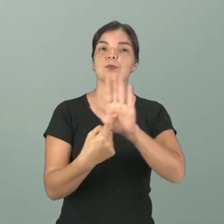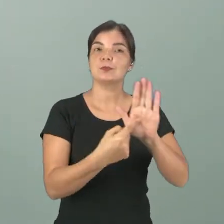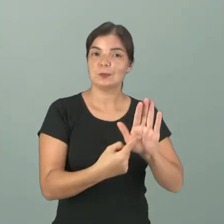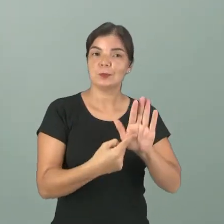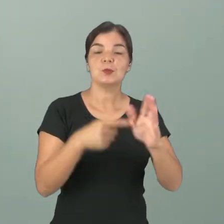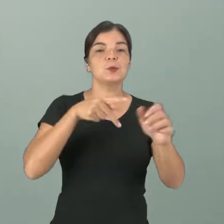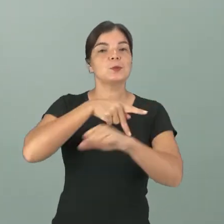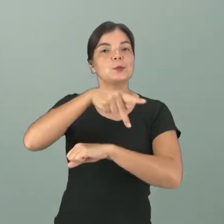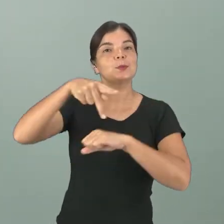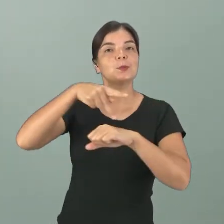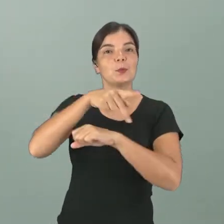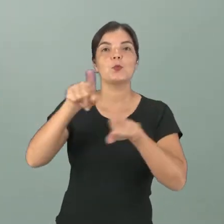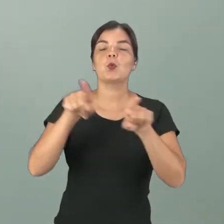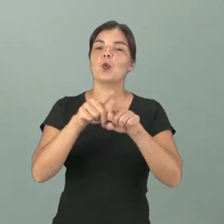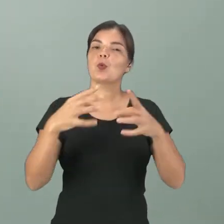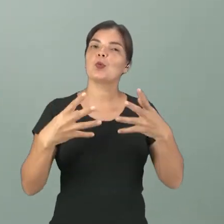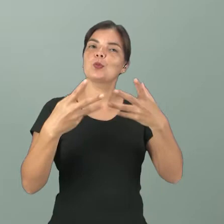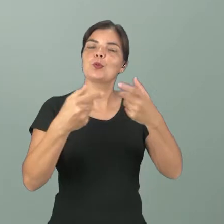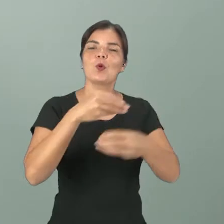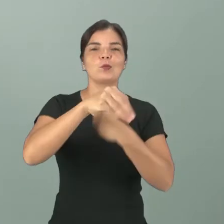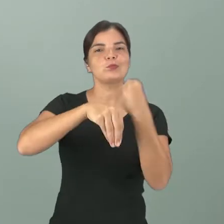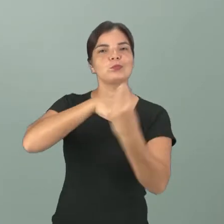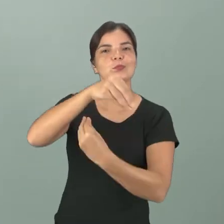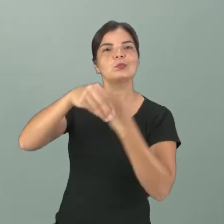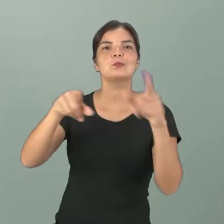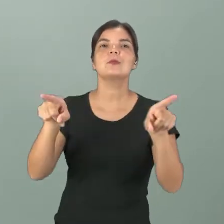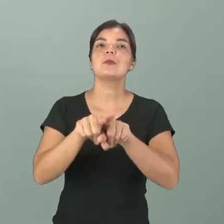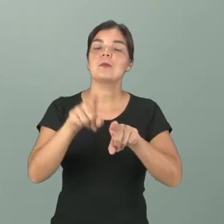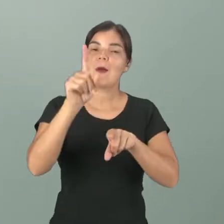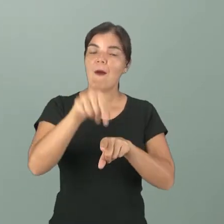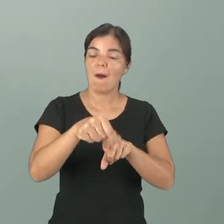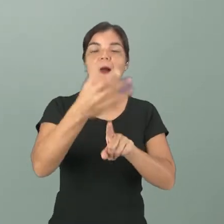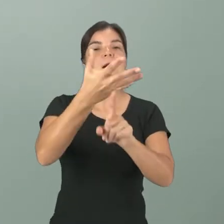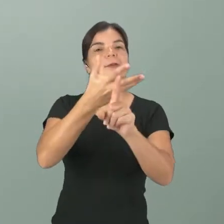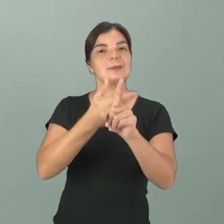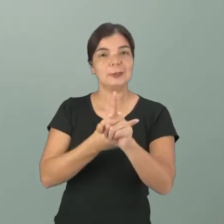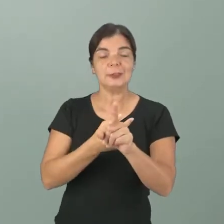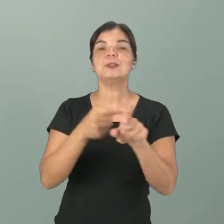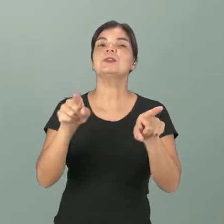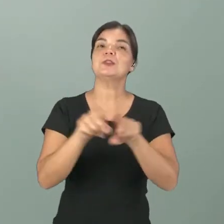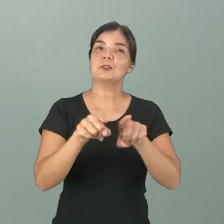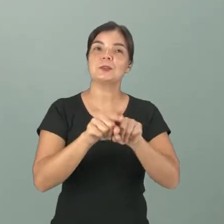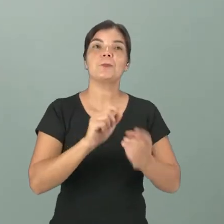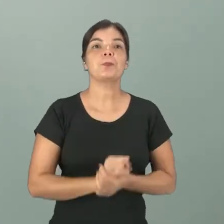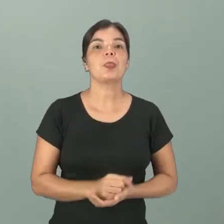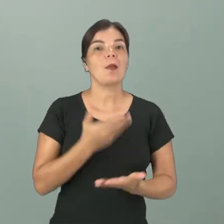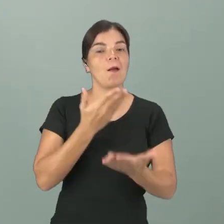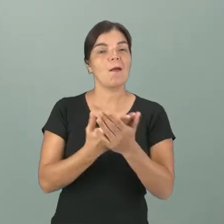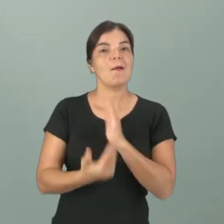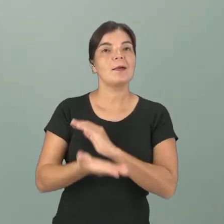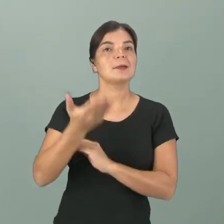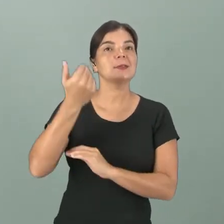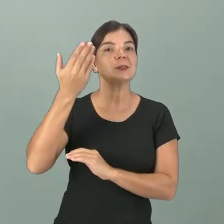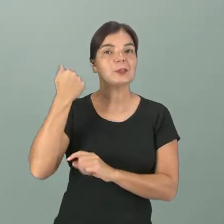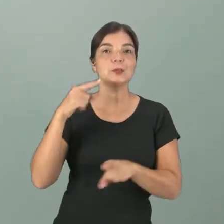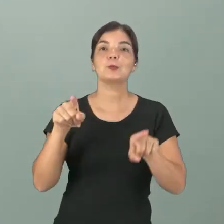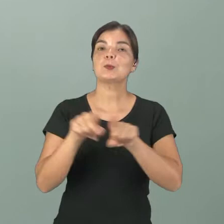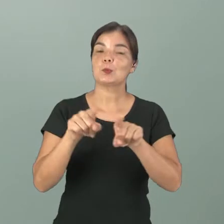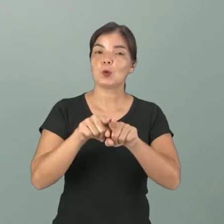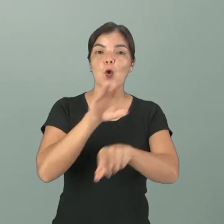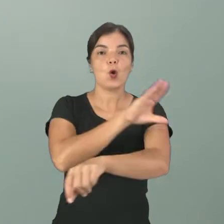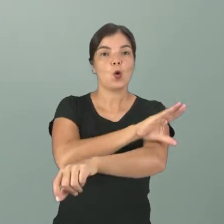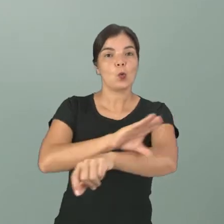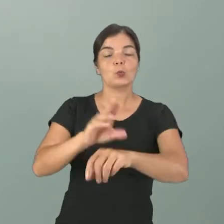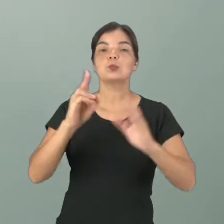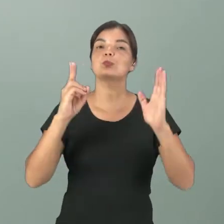manifestar no nosso país com toda essa mistura e vai ser uma arte singular. Na aula passada, nós trabalhamos com a